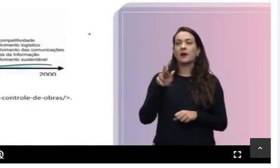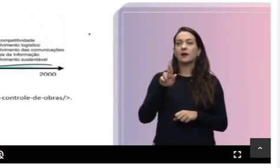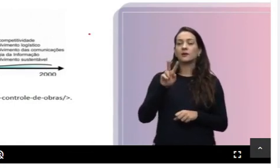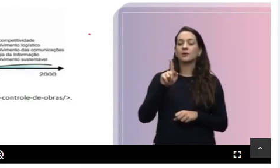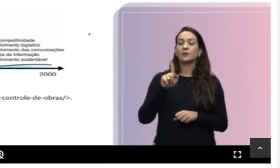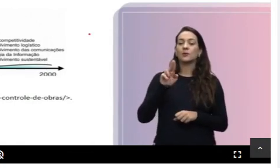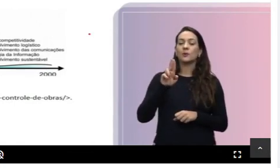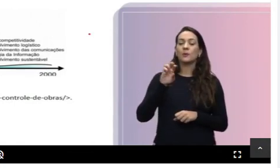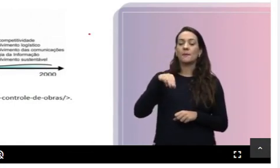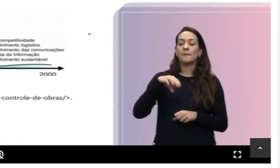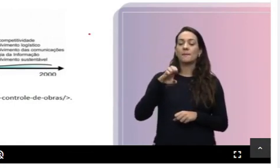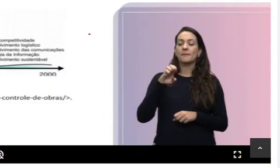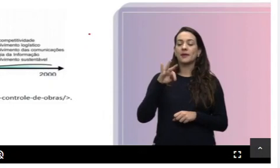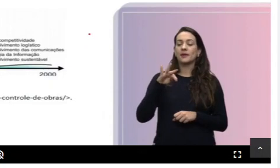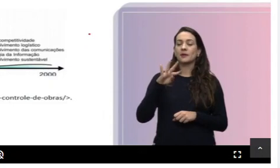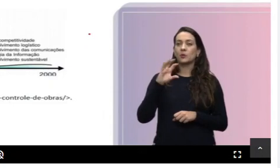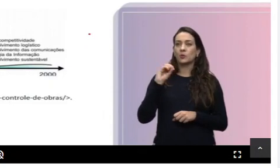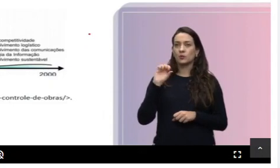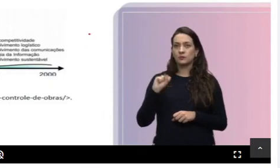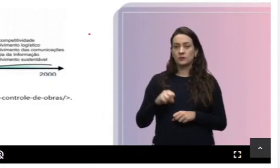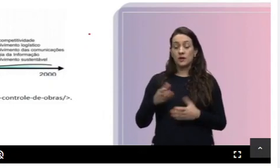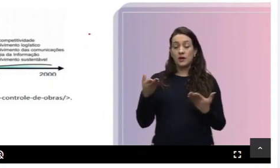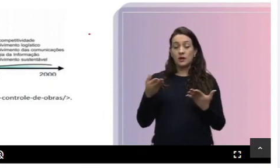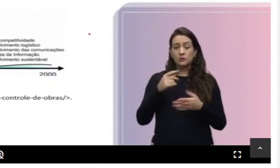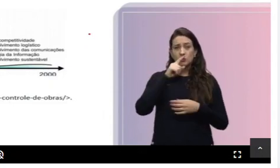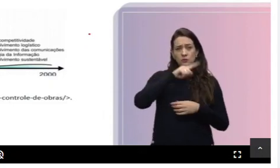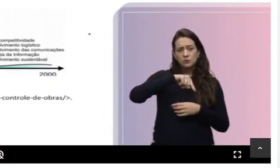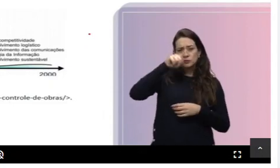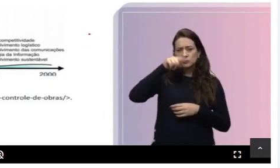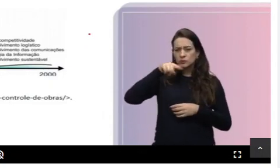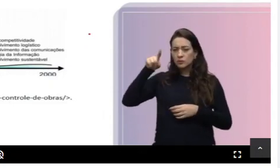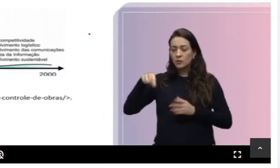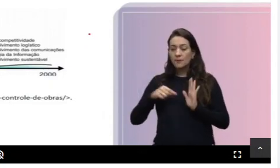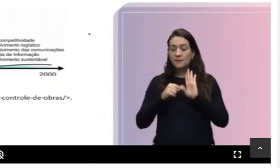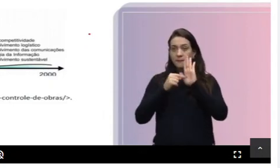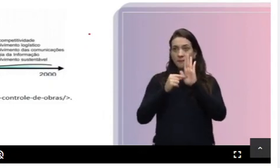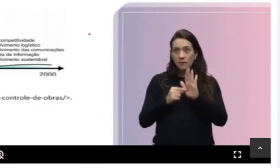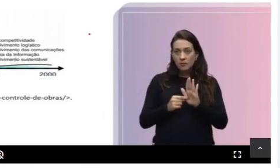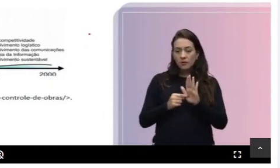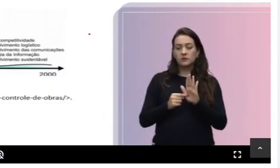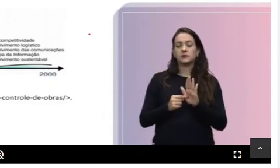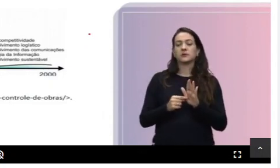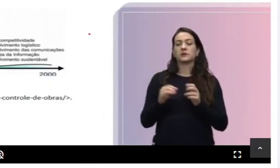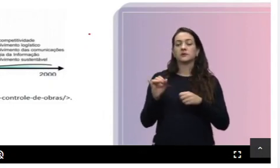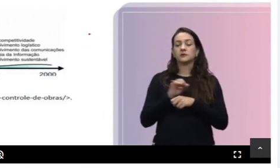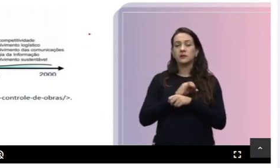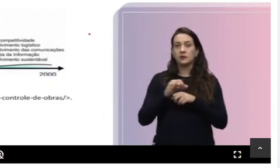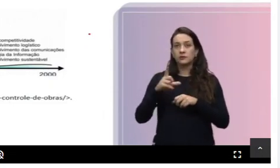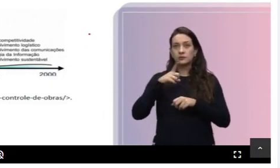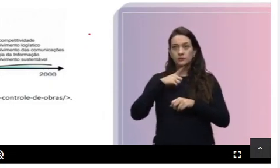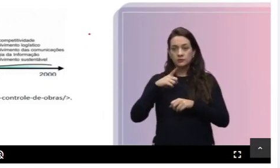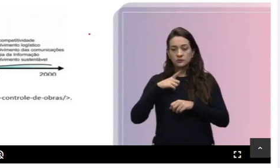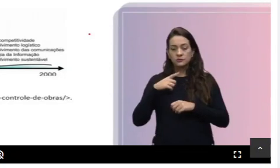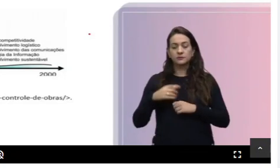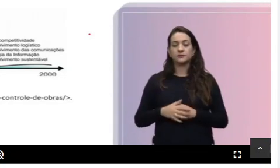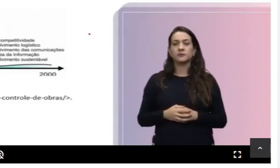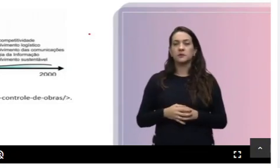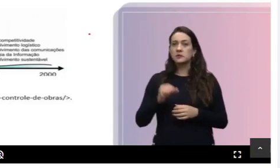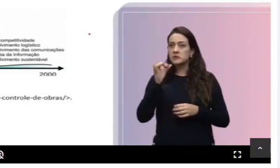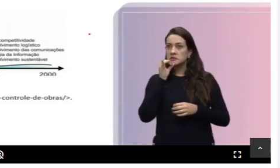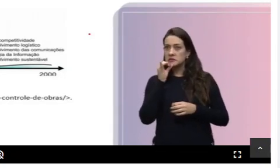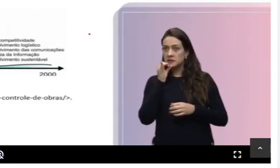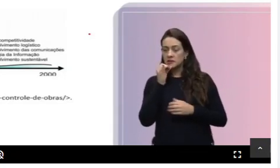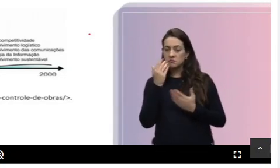O gráfico utilizado a seguir apresenta a estratégia argumentativa especificamente os argumentos concretos ou por